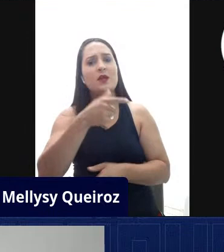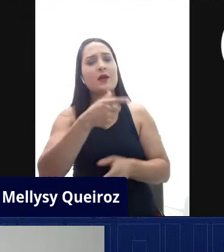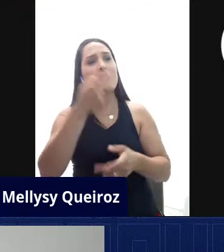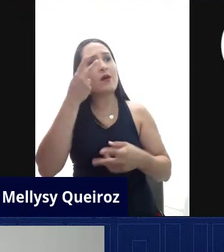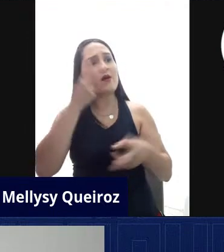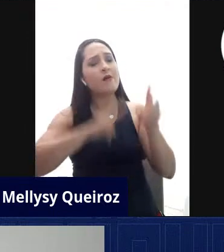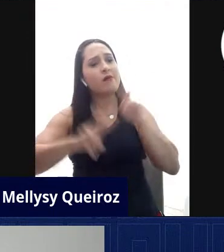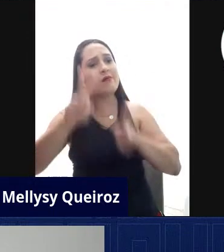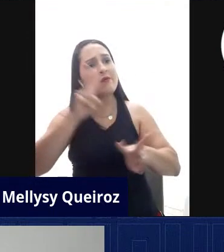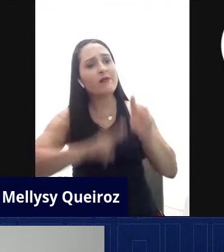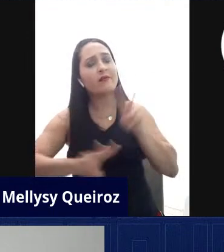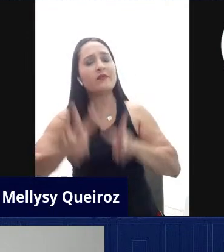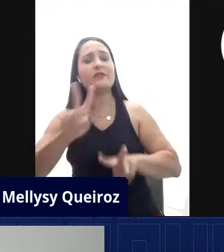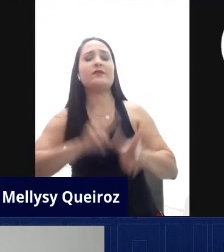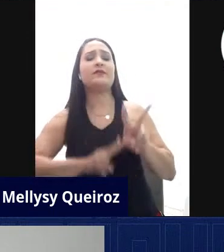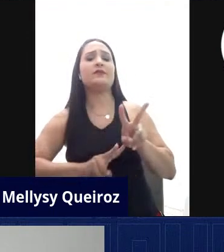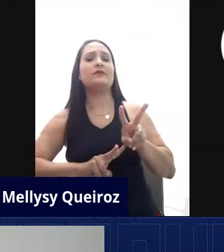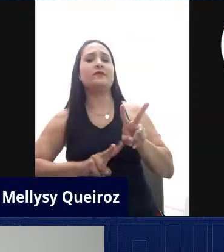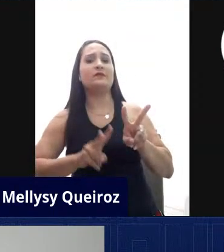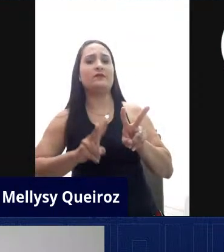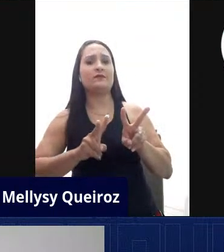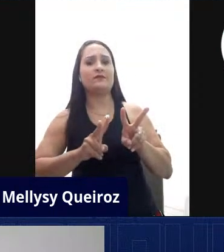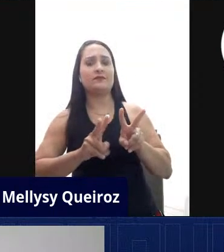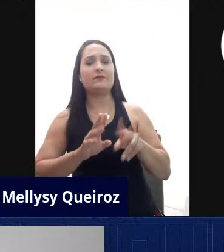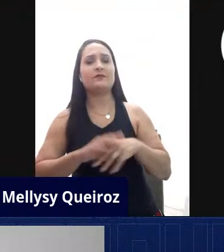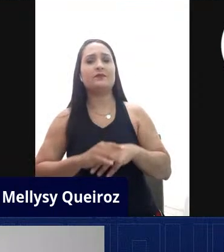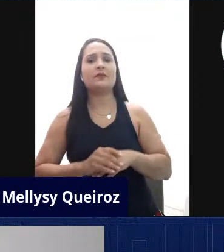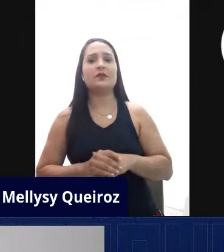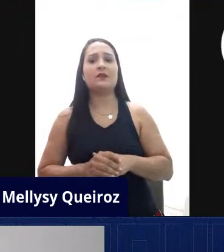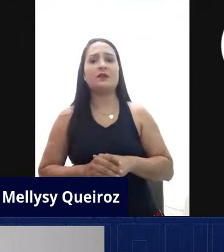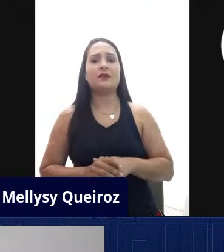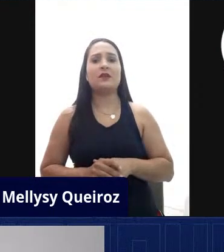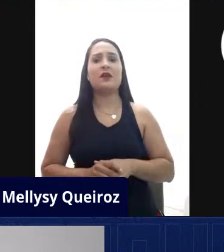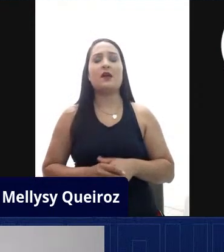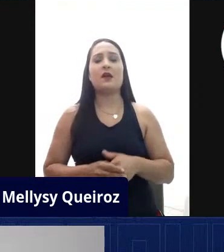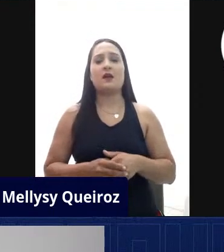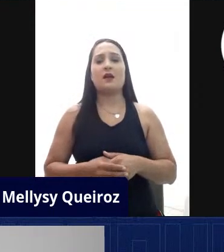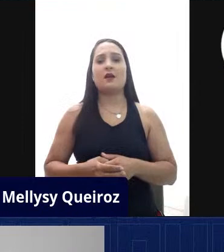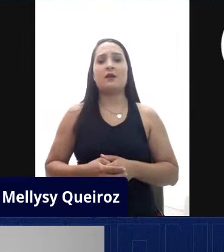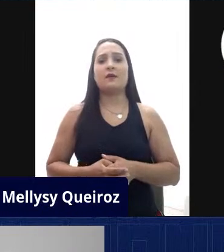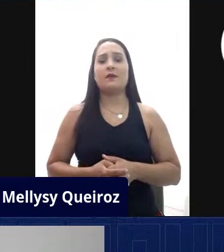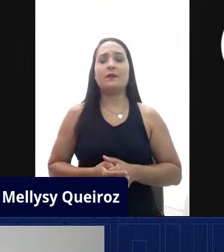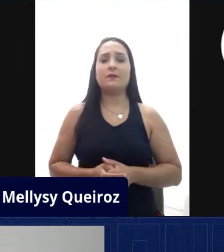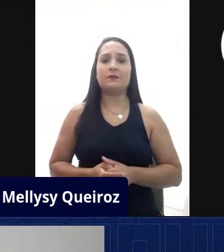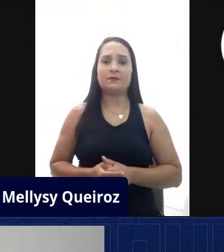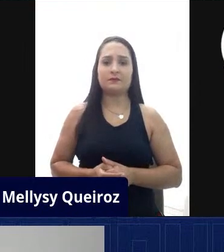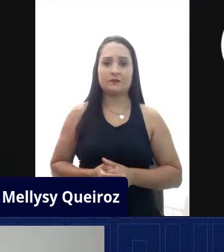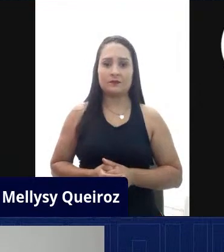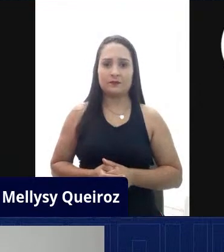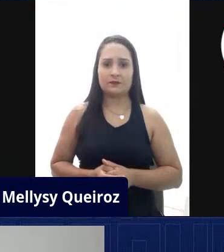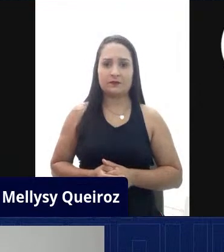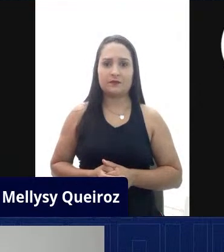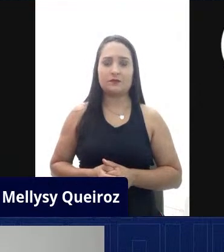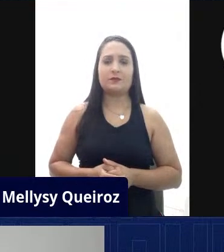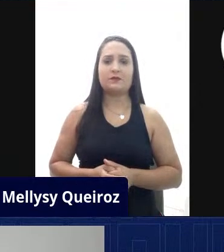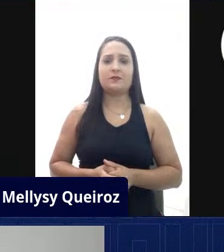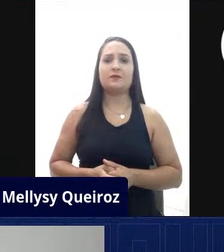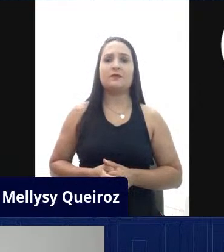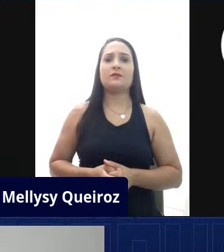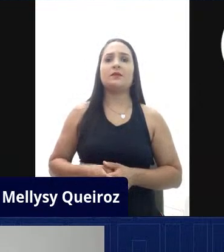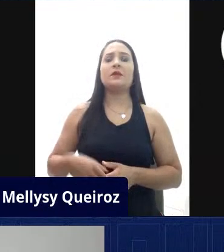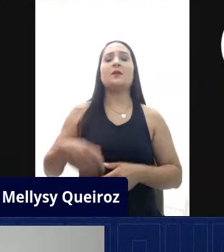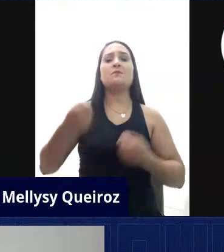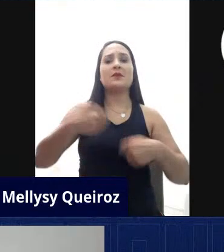uma vez, dizer que vamos, digamos assim, ter solidariedade,